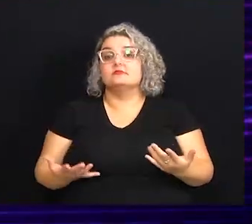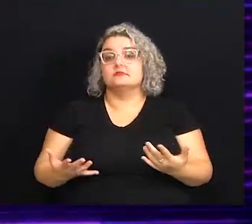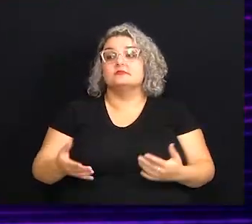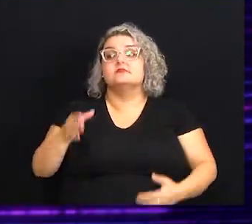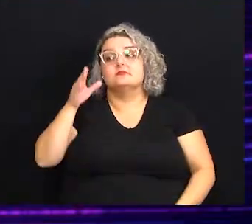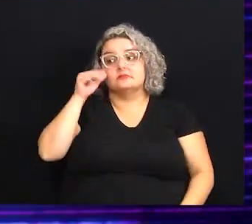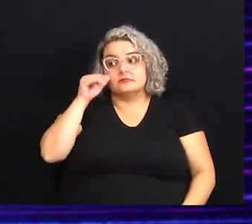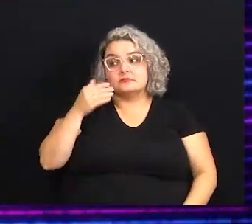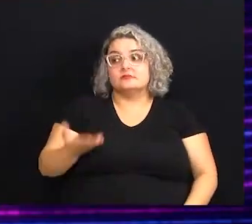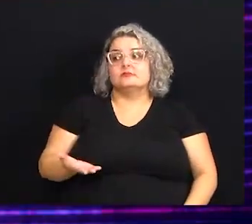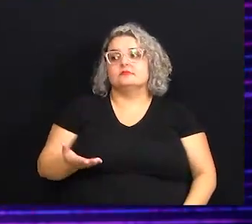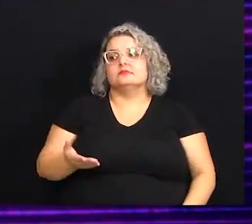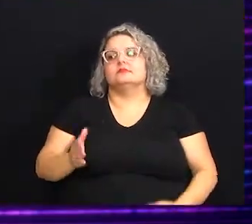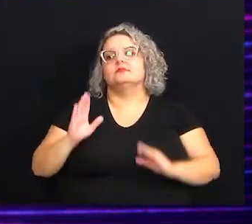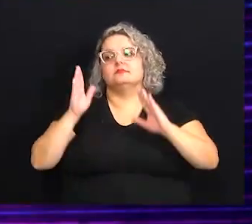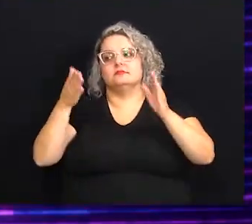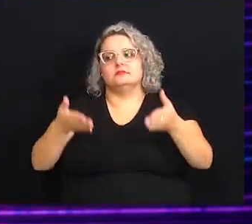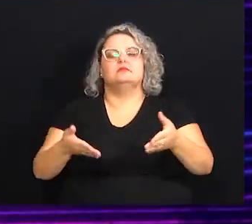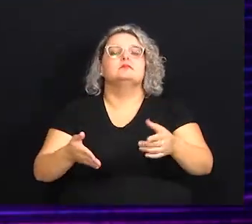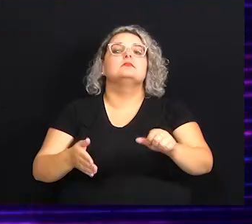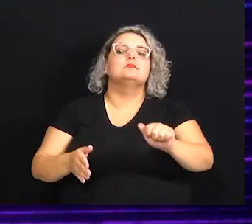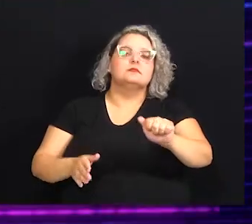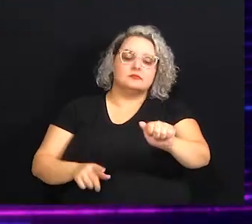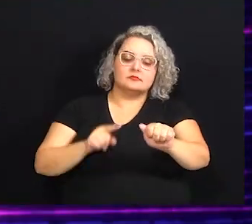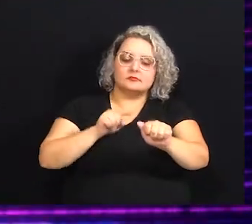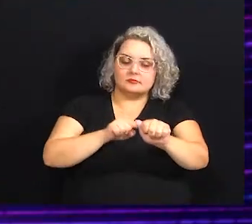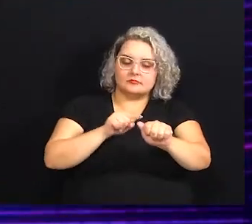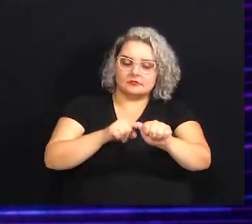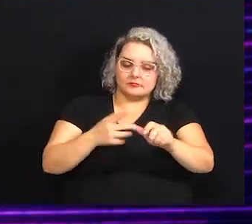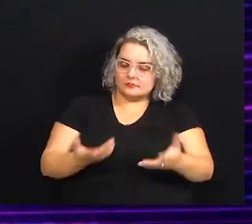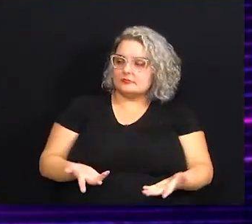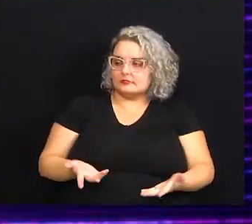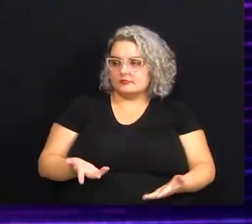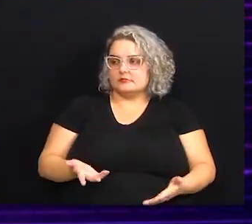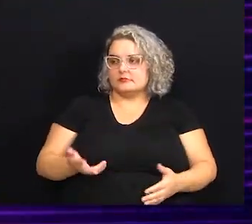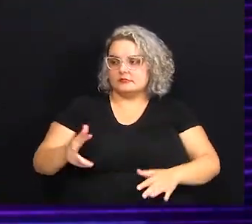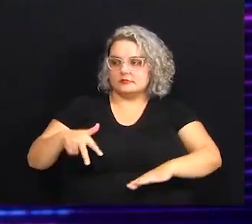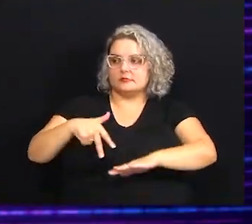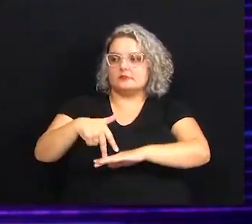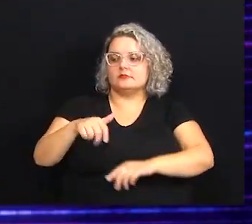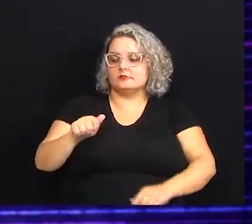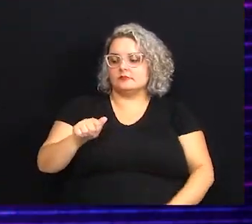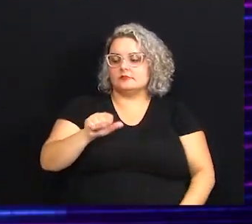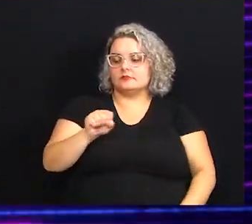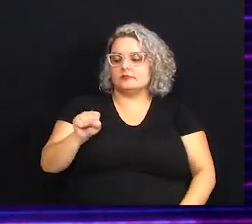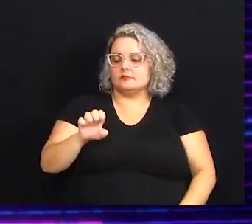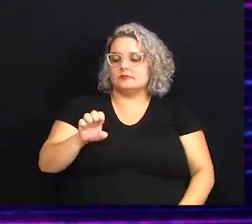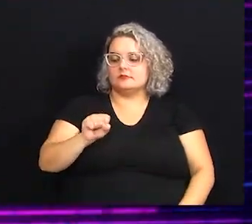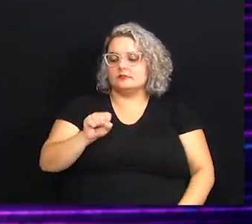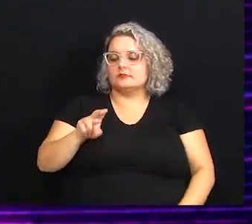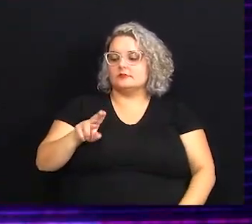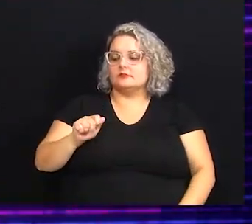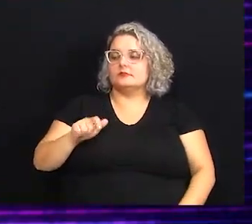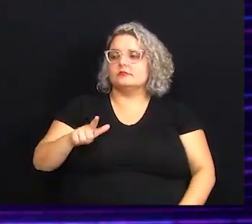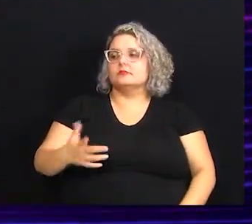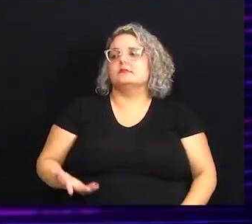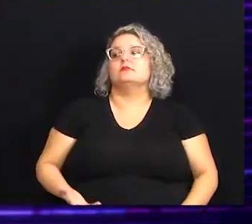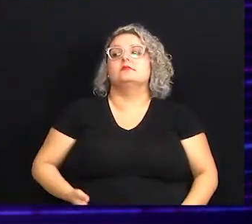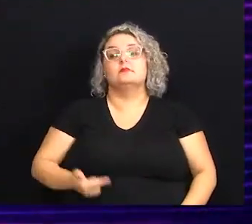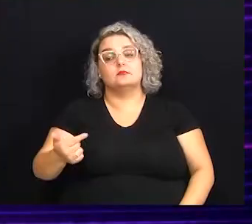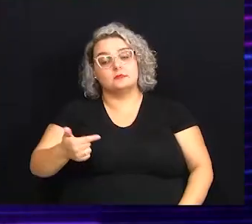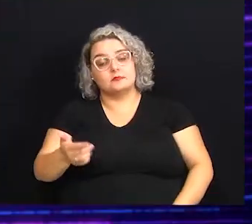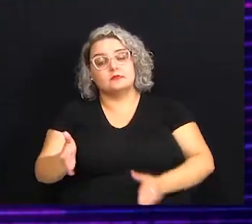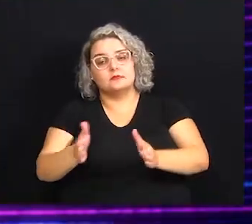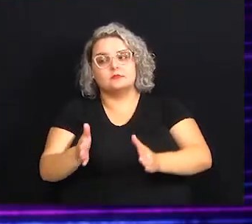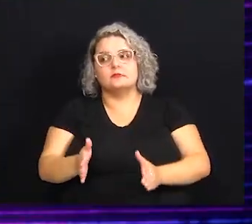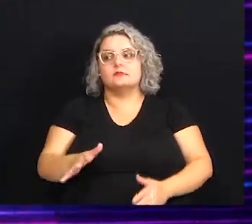livro em si é focado na letra A, igual eu comentei, que a protagonista ela é assexual, mas o couple secundário é